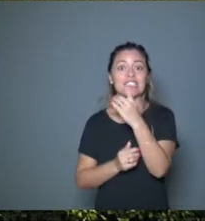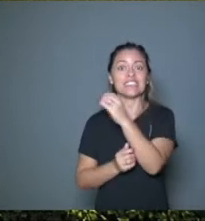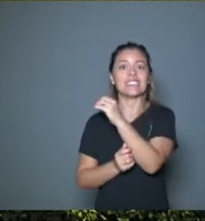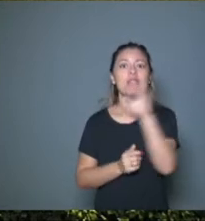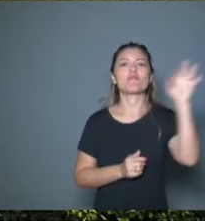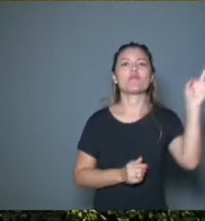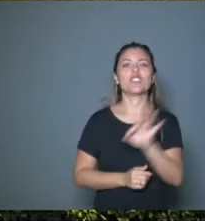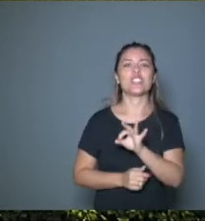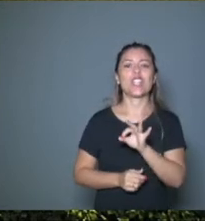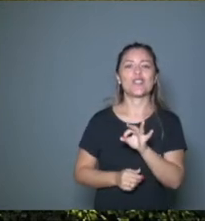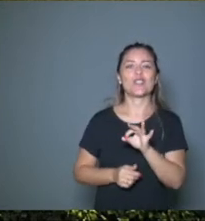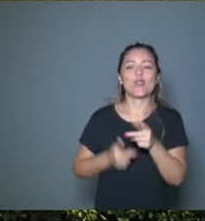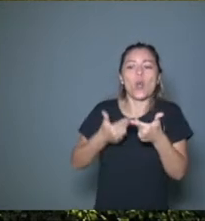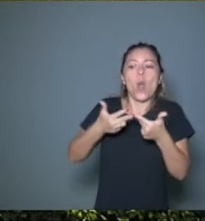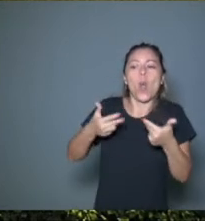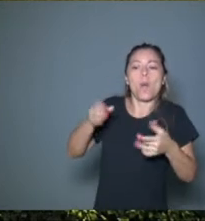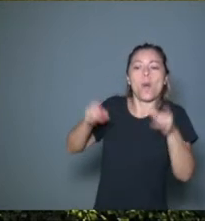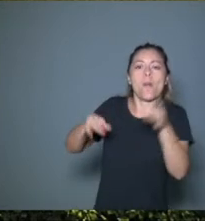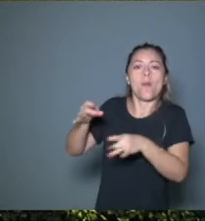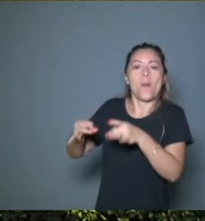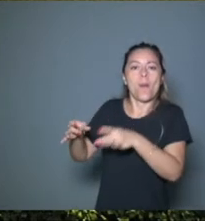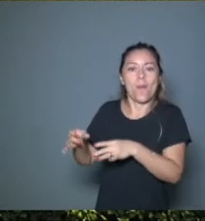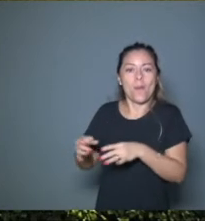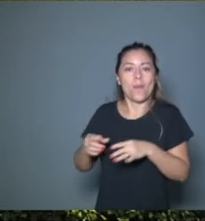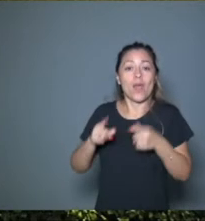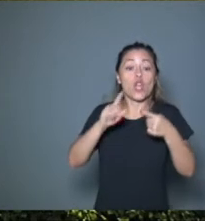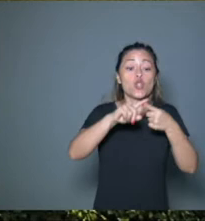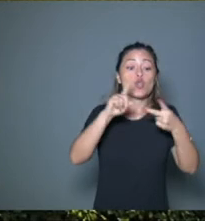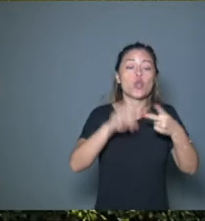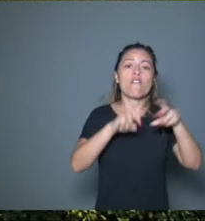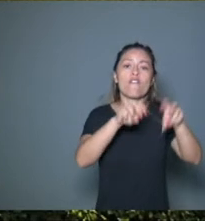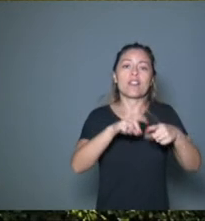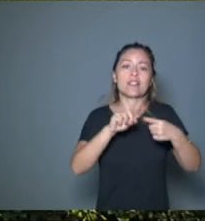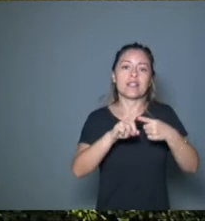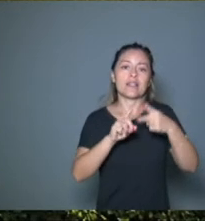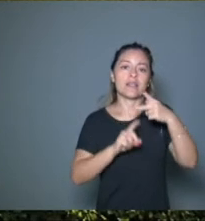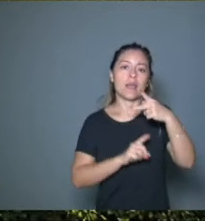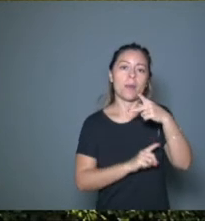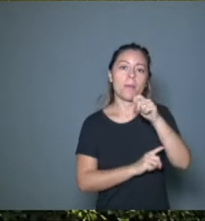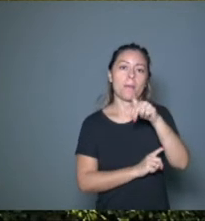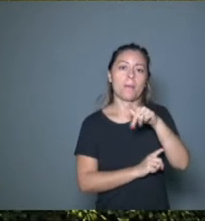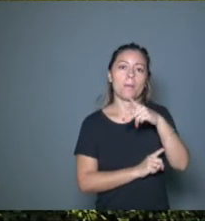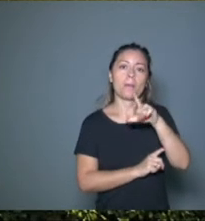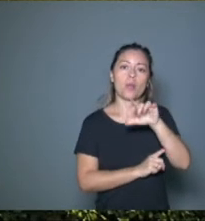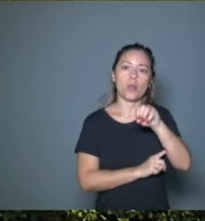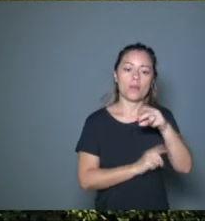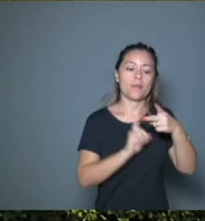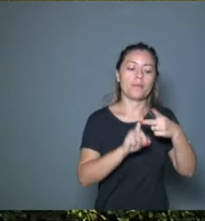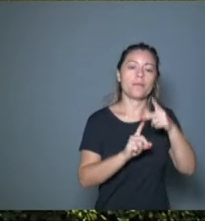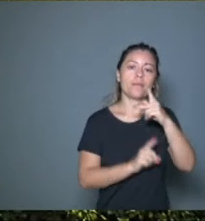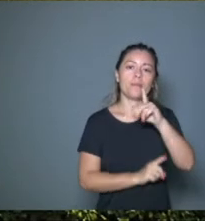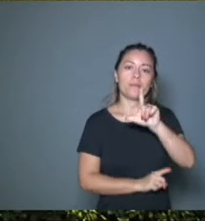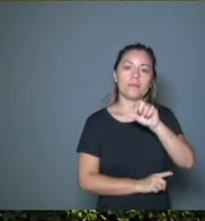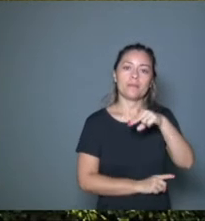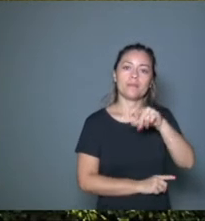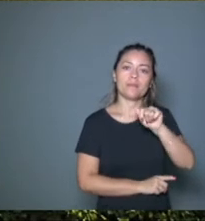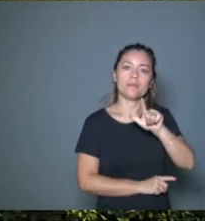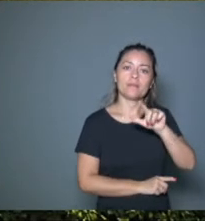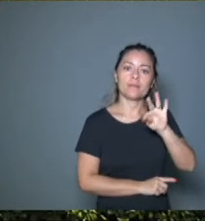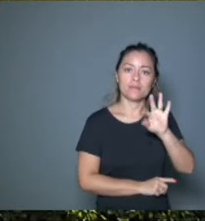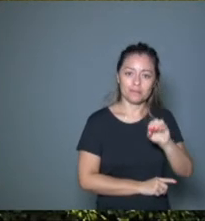reciclabilidade nas fazendas Pamplona e Fazenda Planalto, que são os nossos projetos. Falando um pouquinho de agricultura